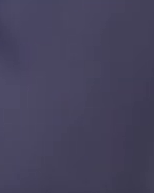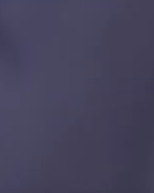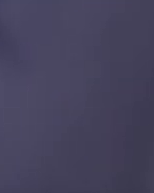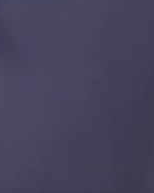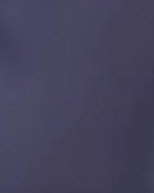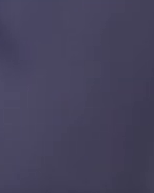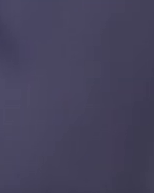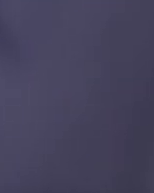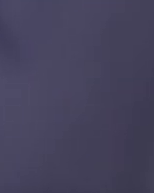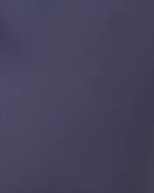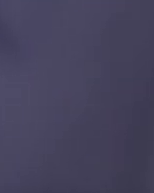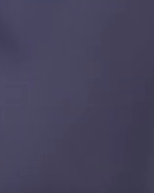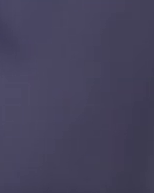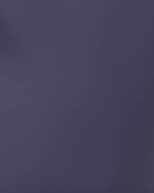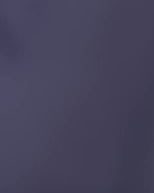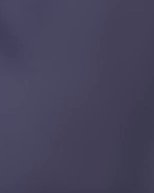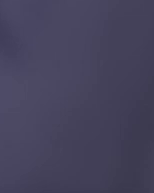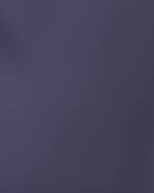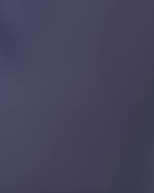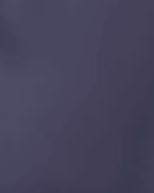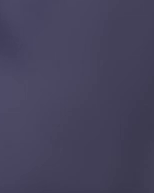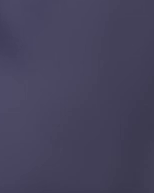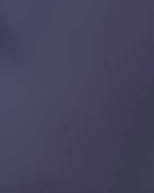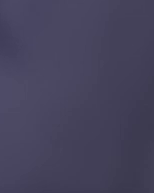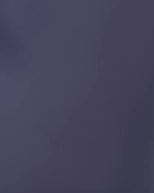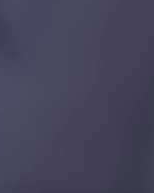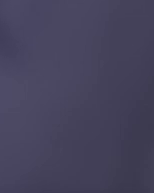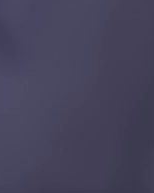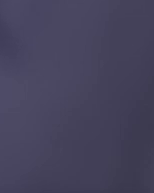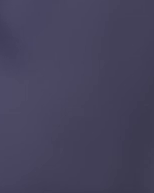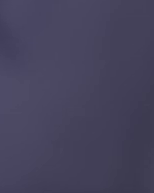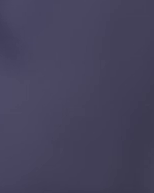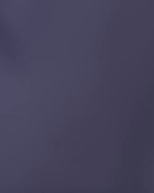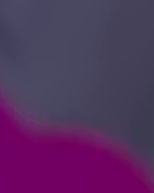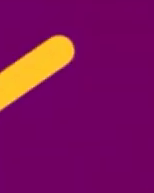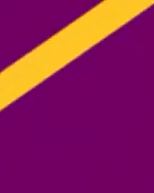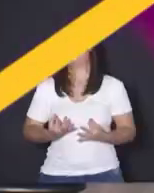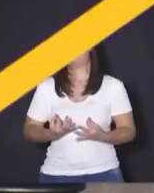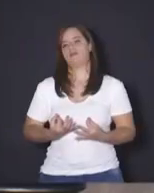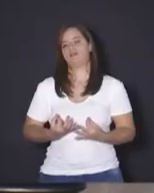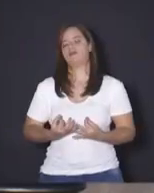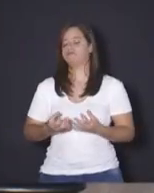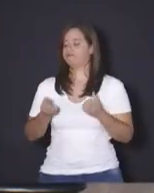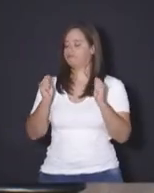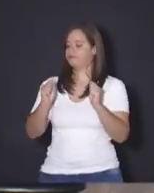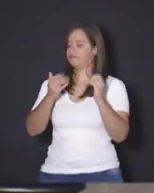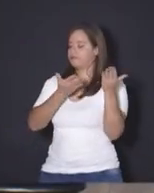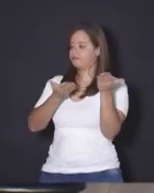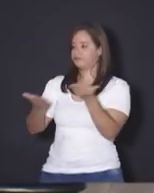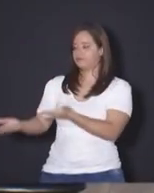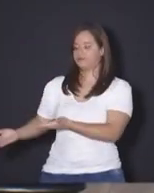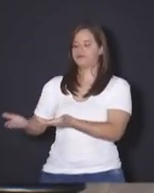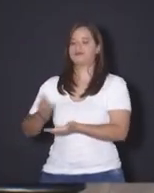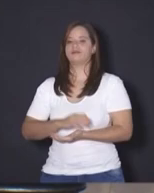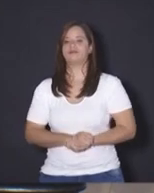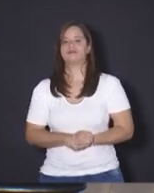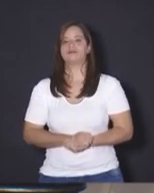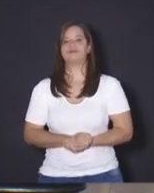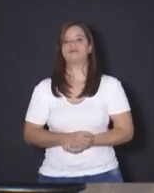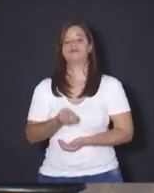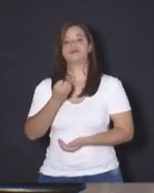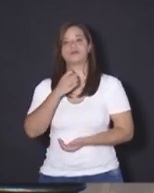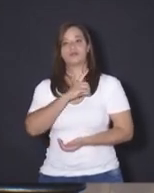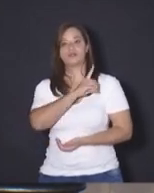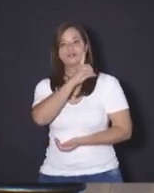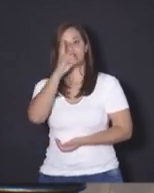o crime perfeito se o cabelo dele com a palavra à vontade bom dia